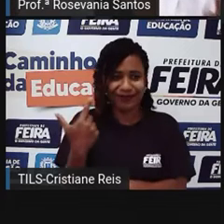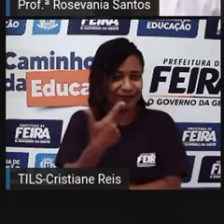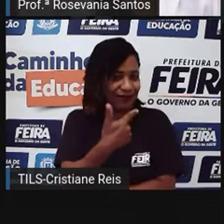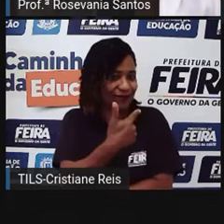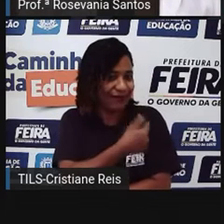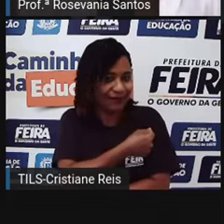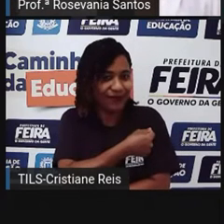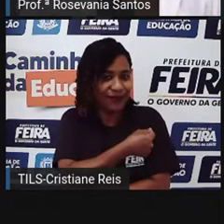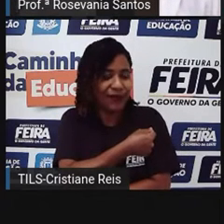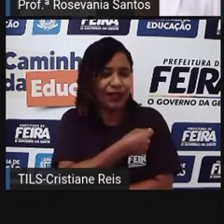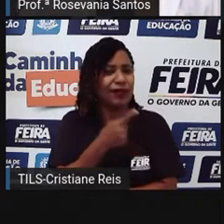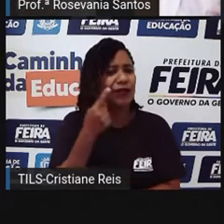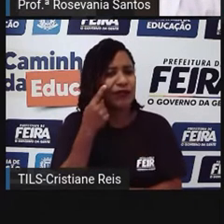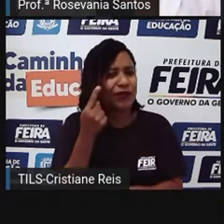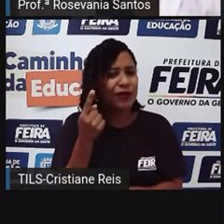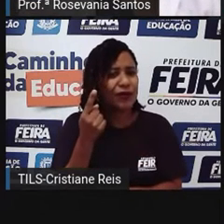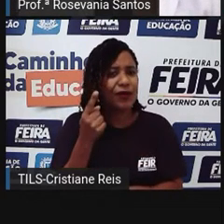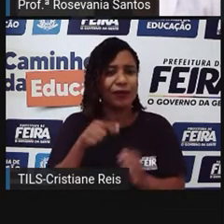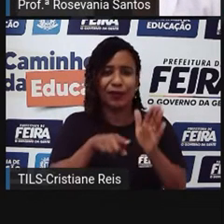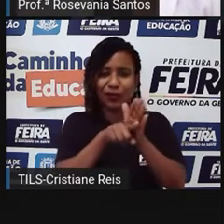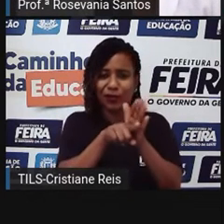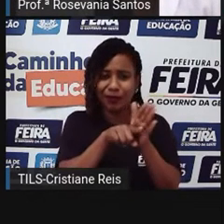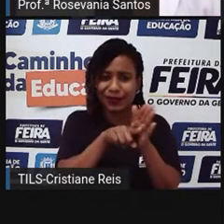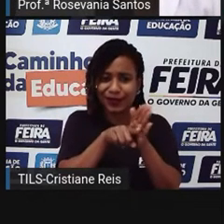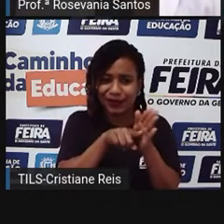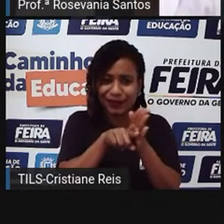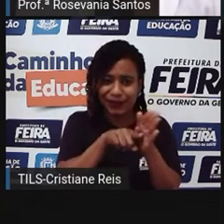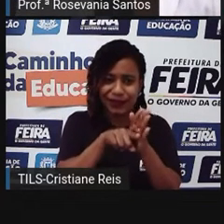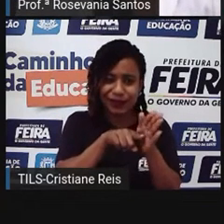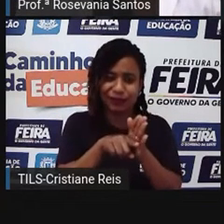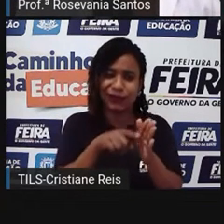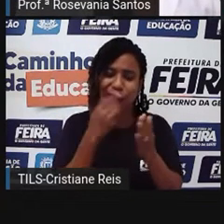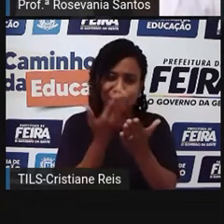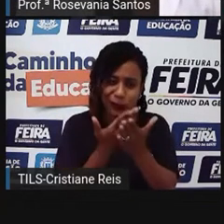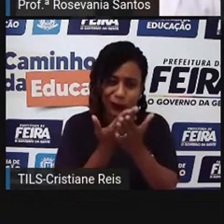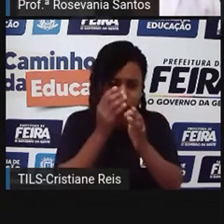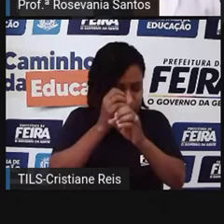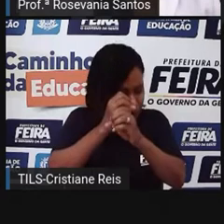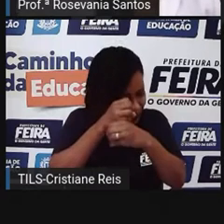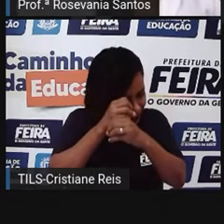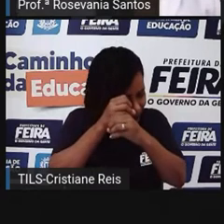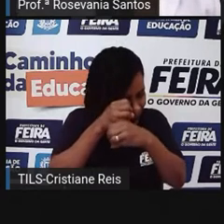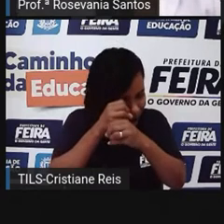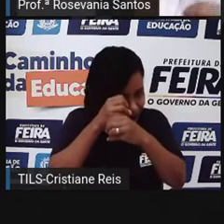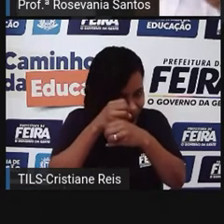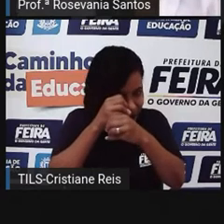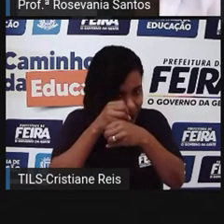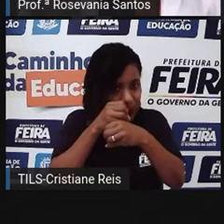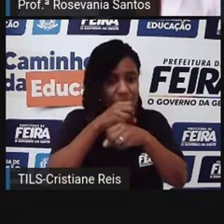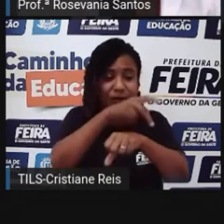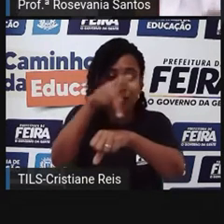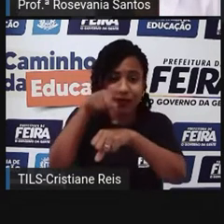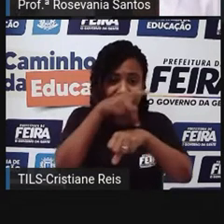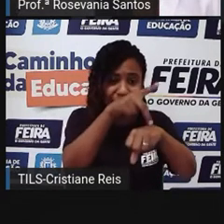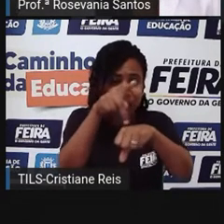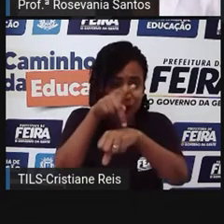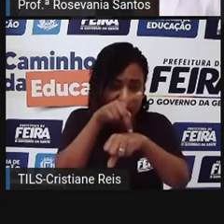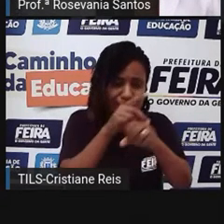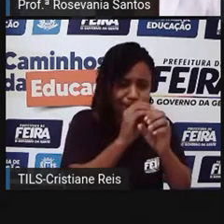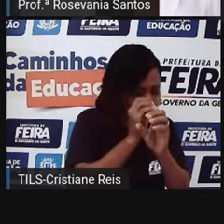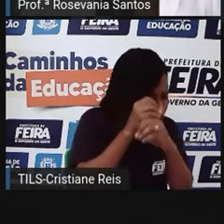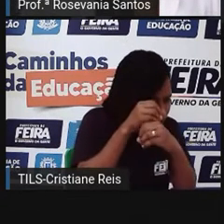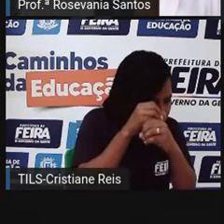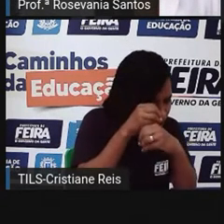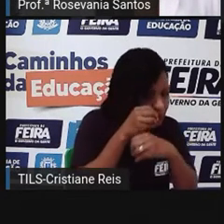boa parte desse conhecimento ele foi compartilhado e com vários países e, né, fazendo etapas até do